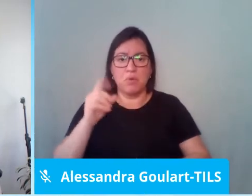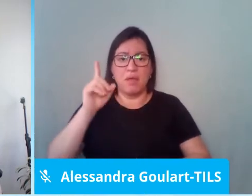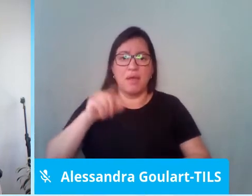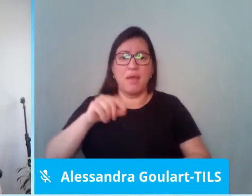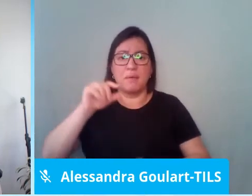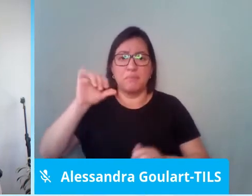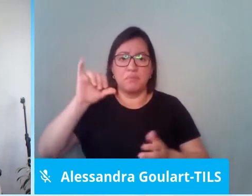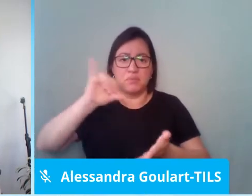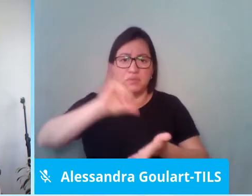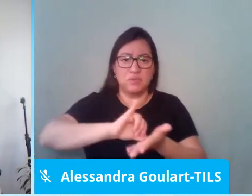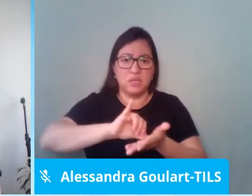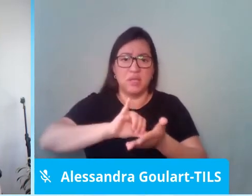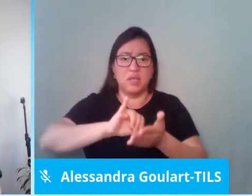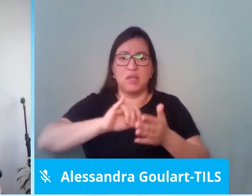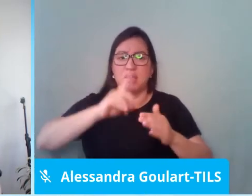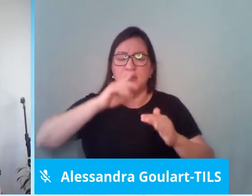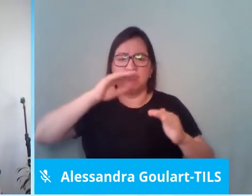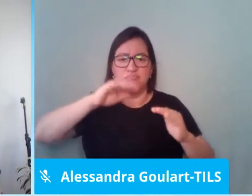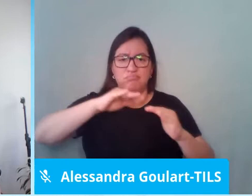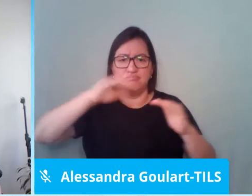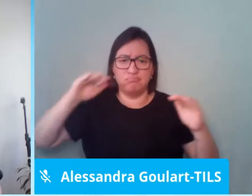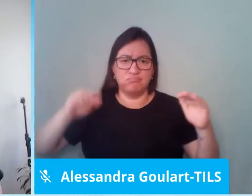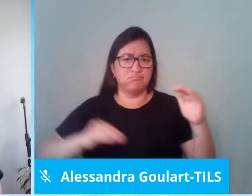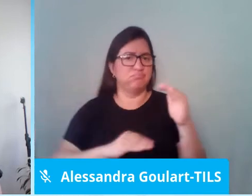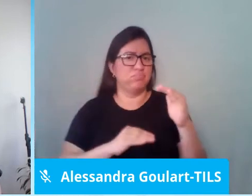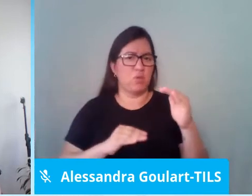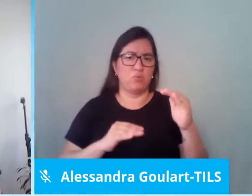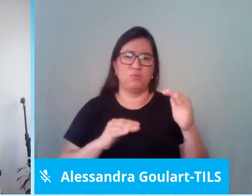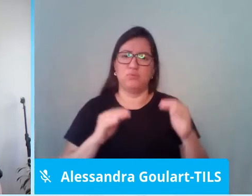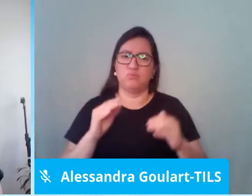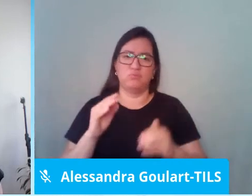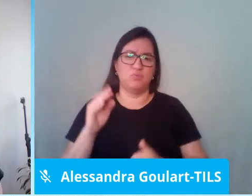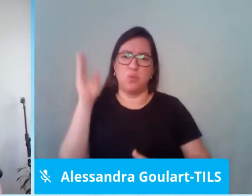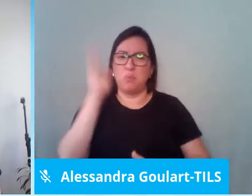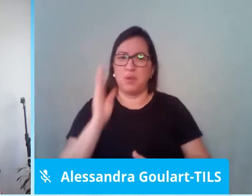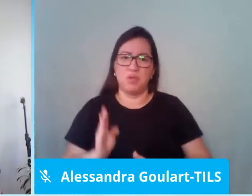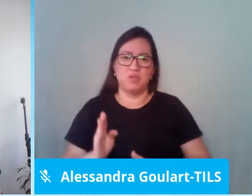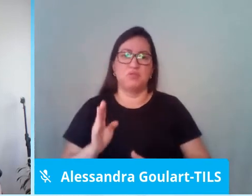mais desigual do país para pessoas brancas e pessoas negras.